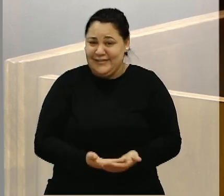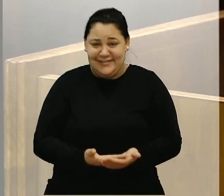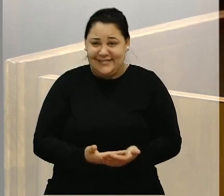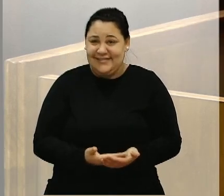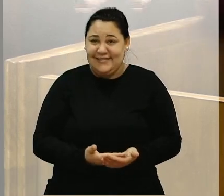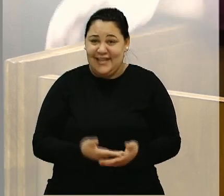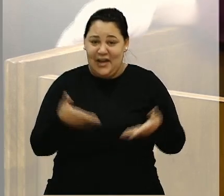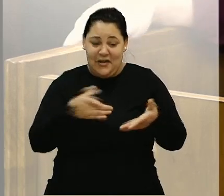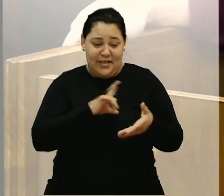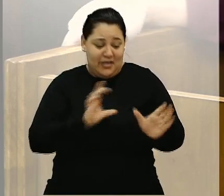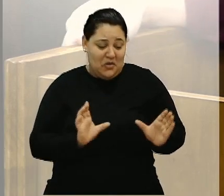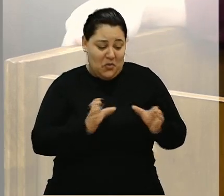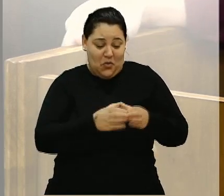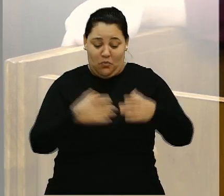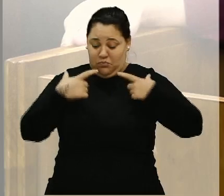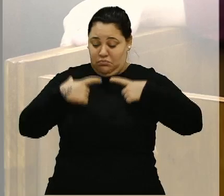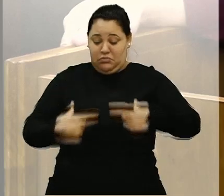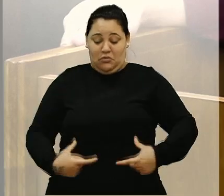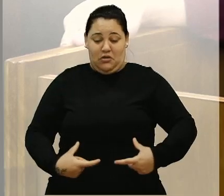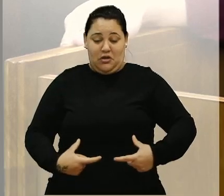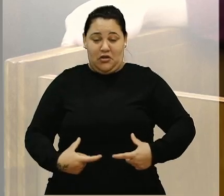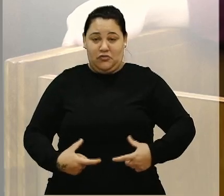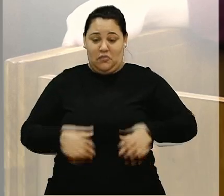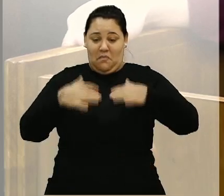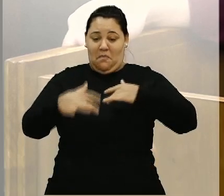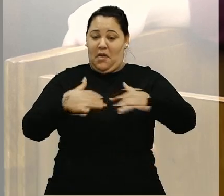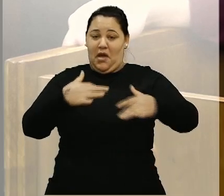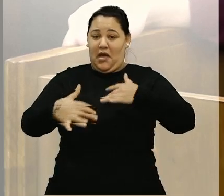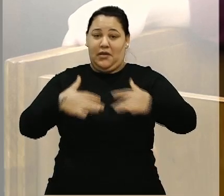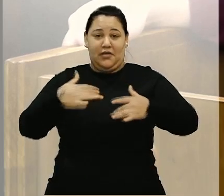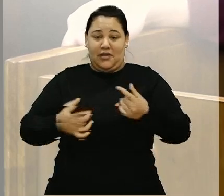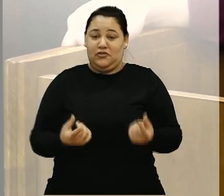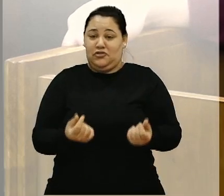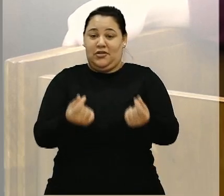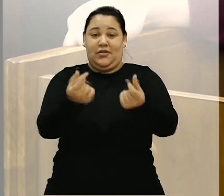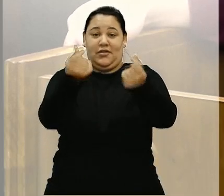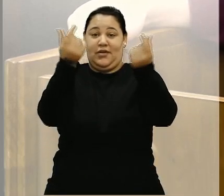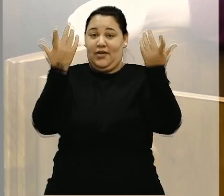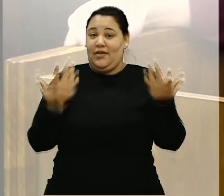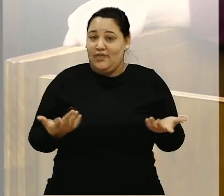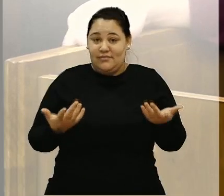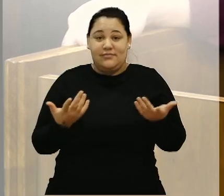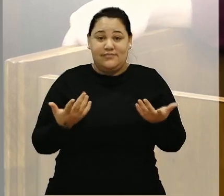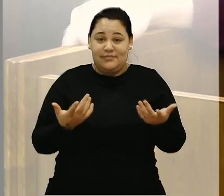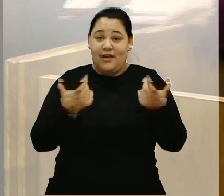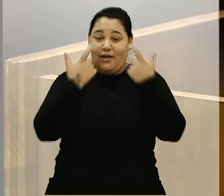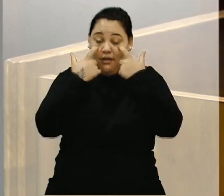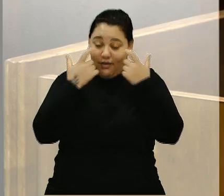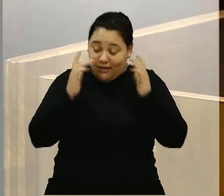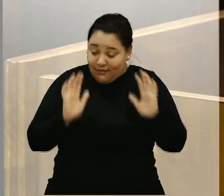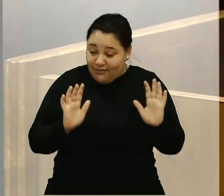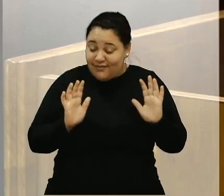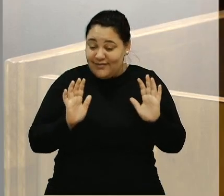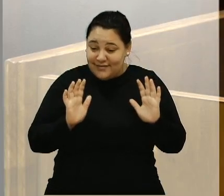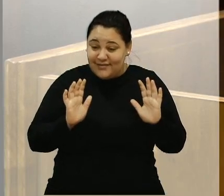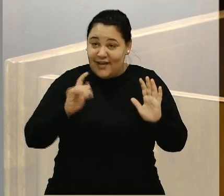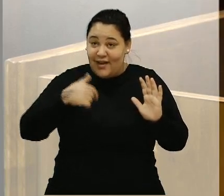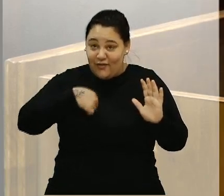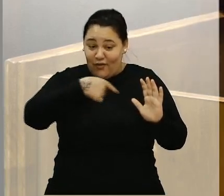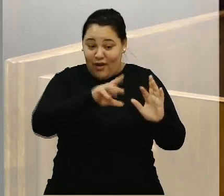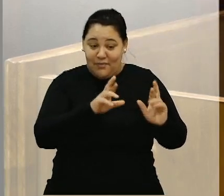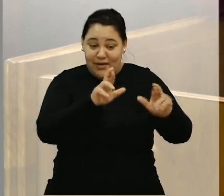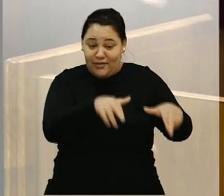equipe, estão com colete, estão com máquina, dinheiro sobrando. Olha, eu vou ir lá para a região hoje